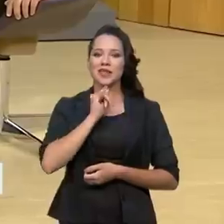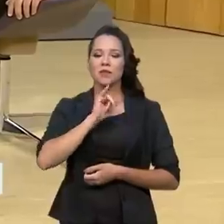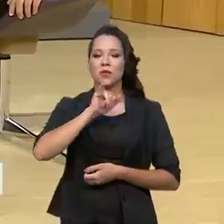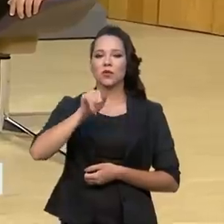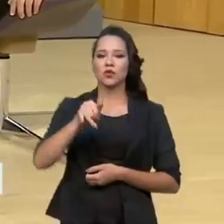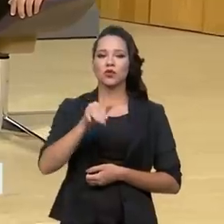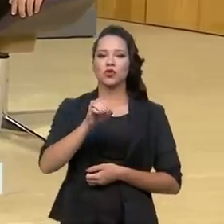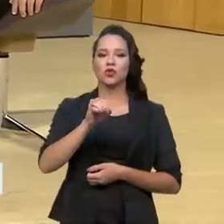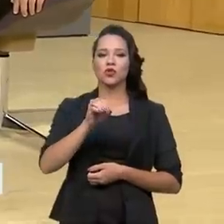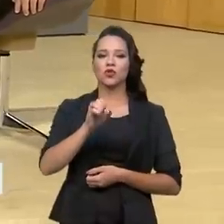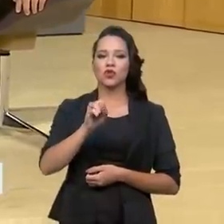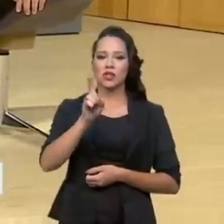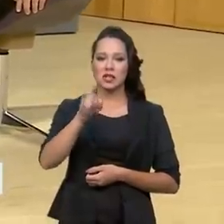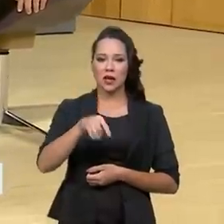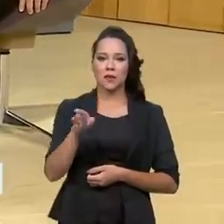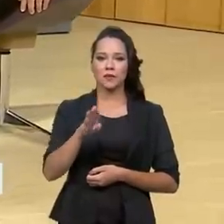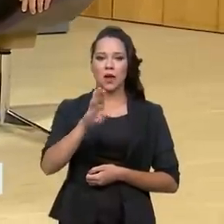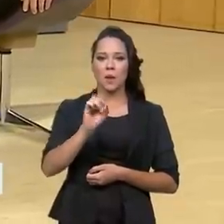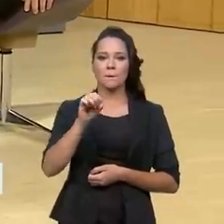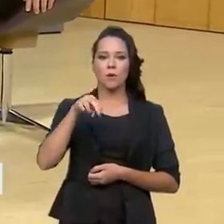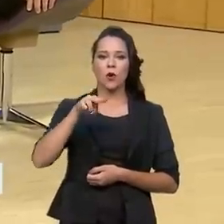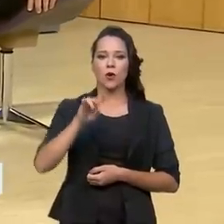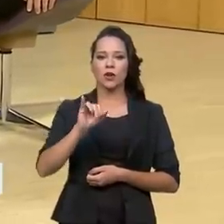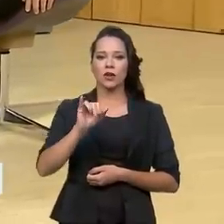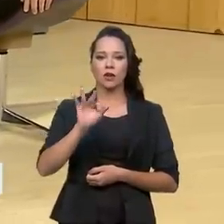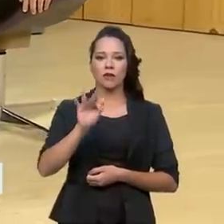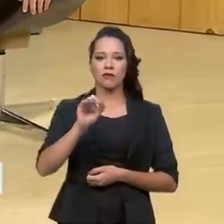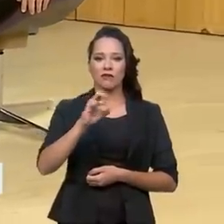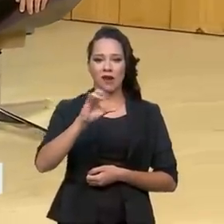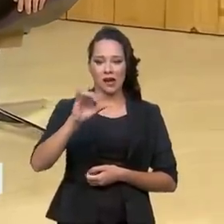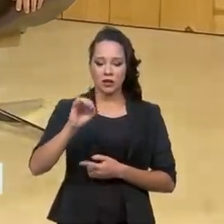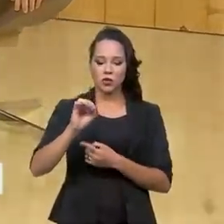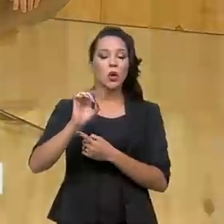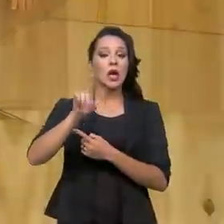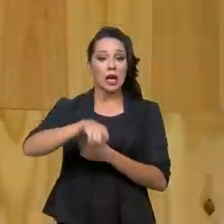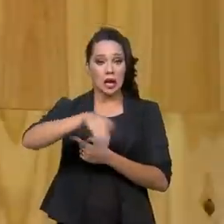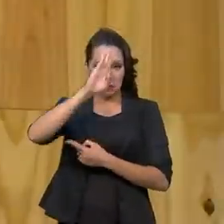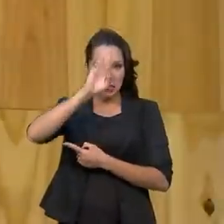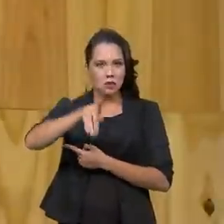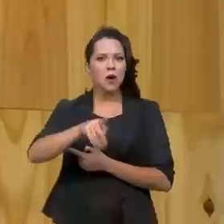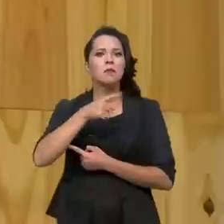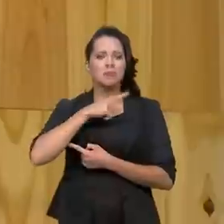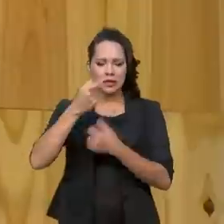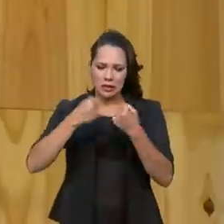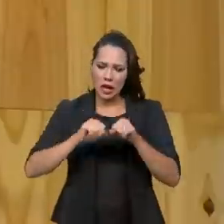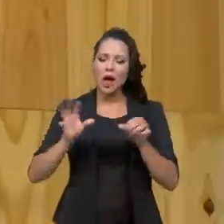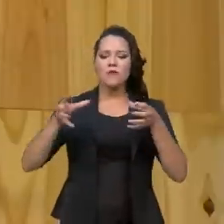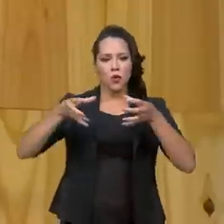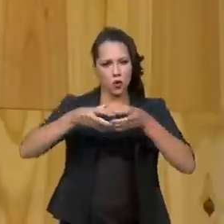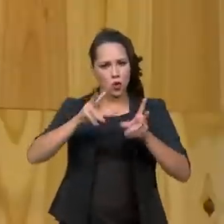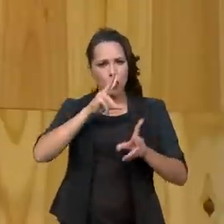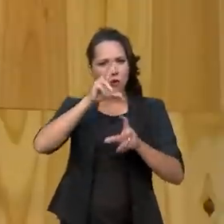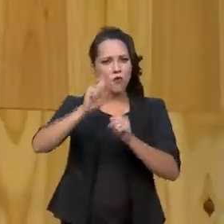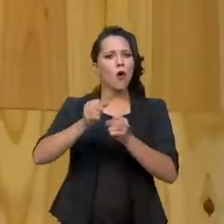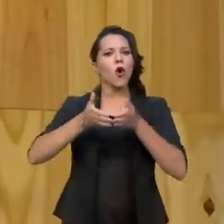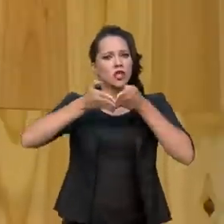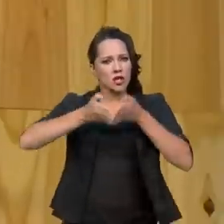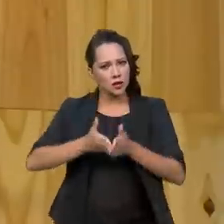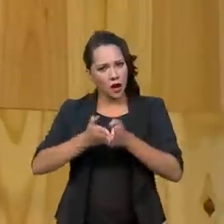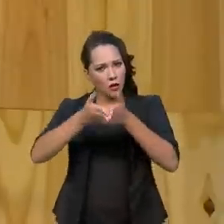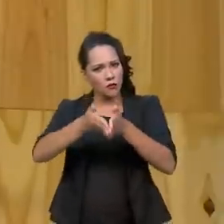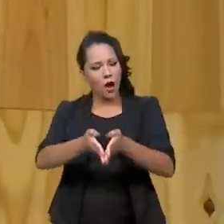né, tomou essa liderança desse processo com a determinação de que nós tínhamos que ter uma esquadra, uma força naval sob